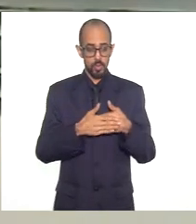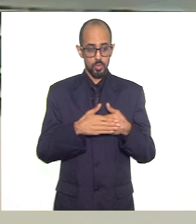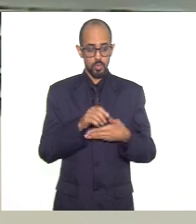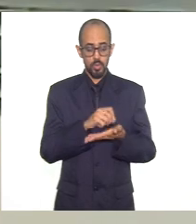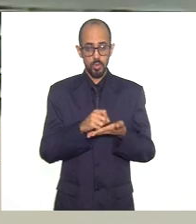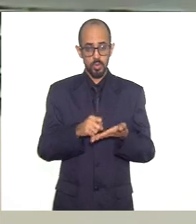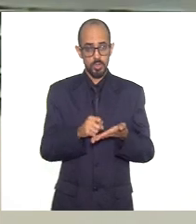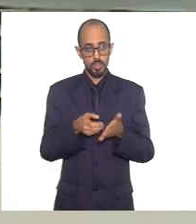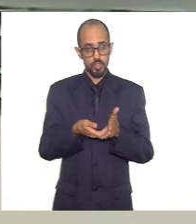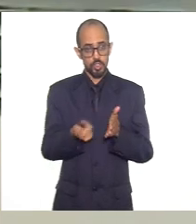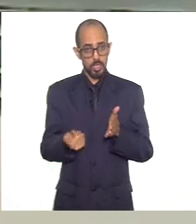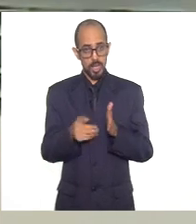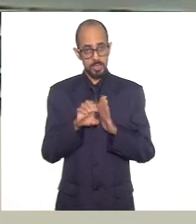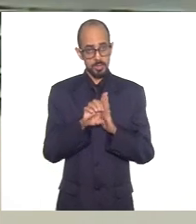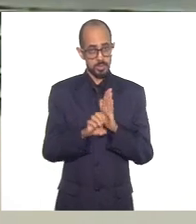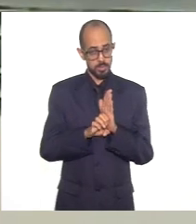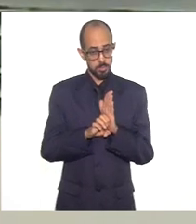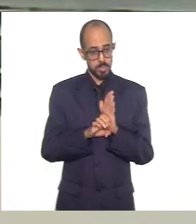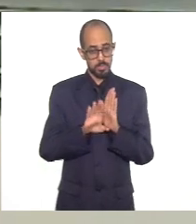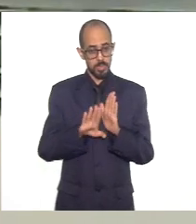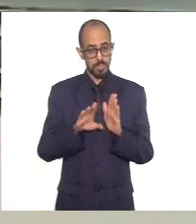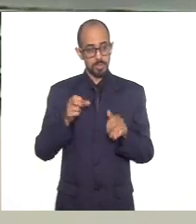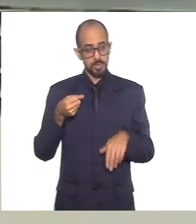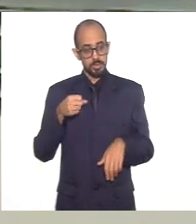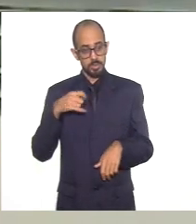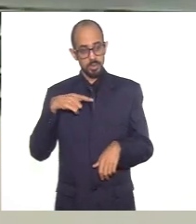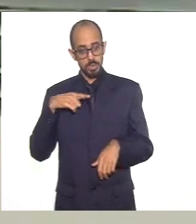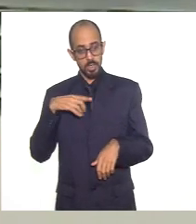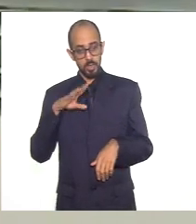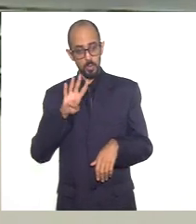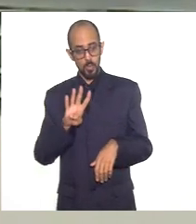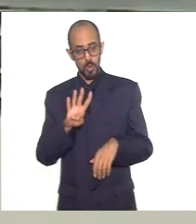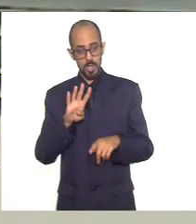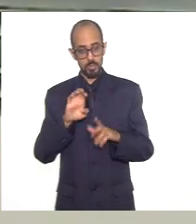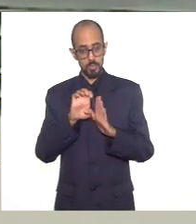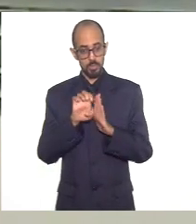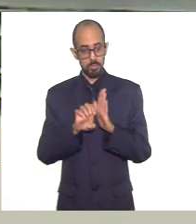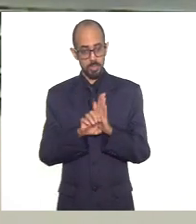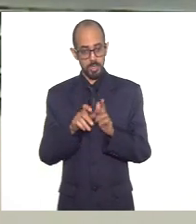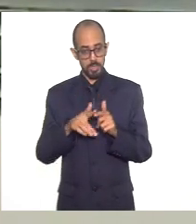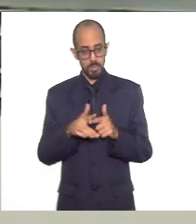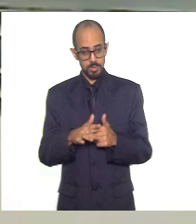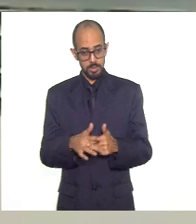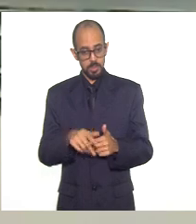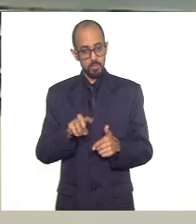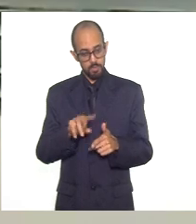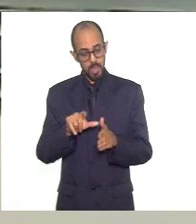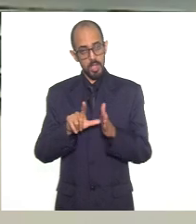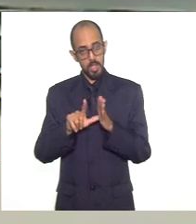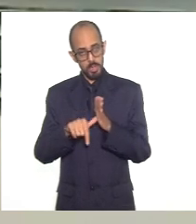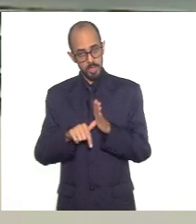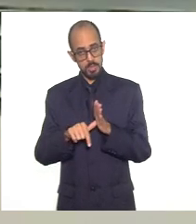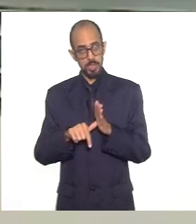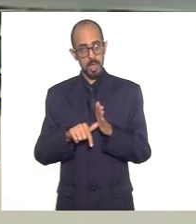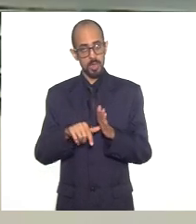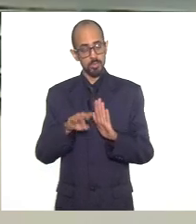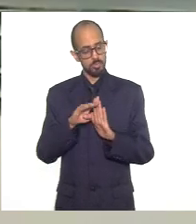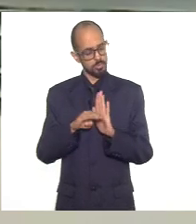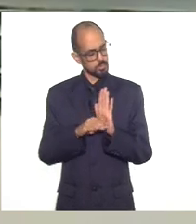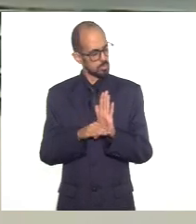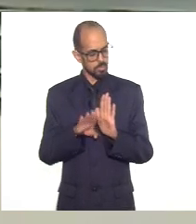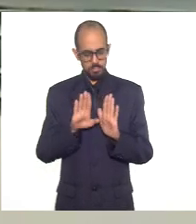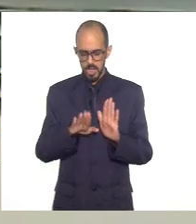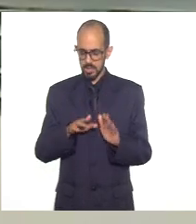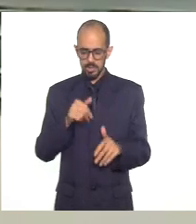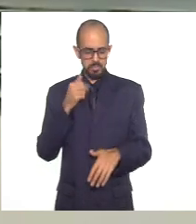emendas, mas já que são quatro emendas, na verdade, vai retardar os procedimentos, mas faz parte